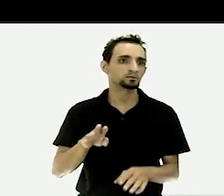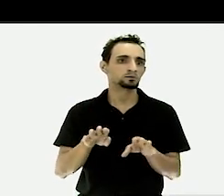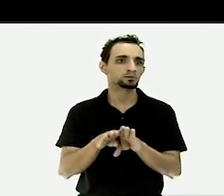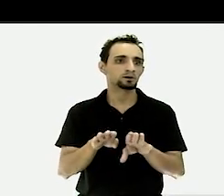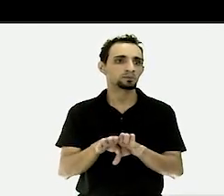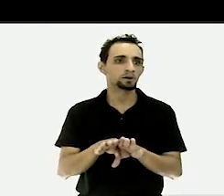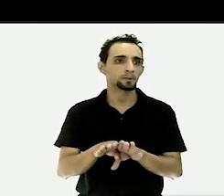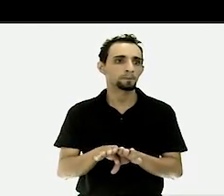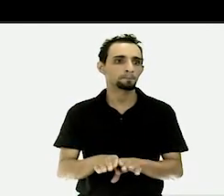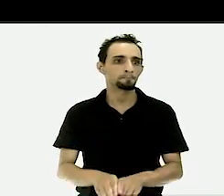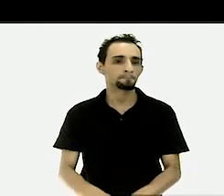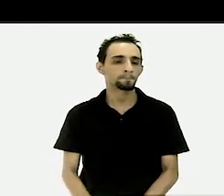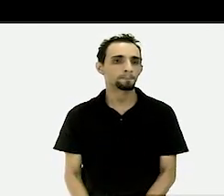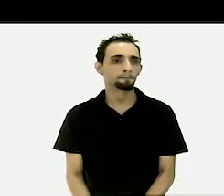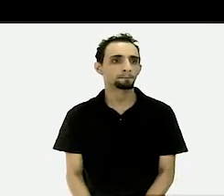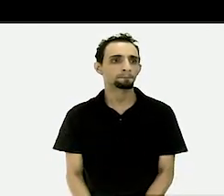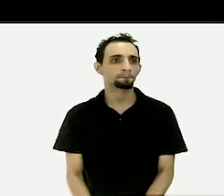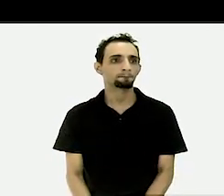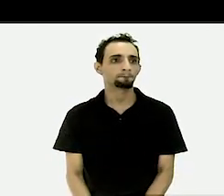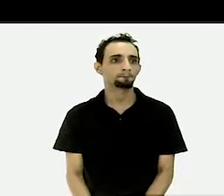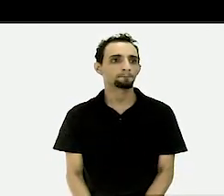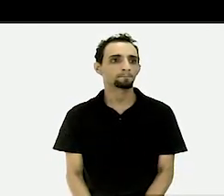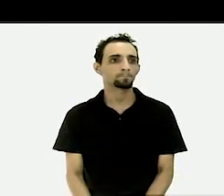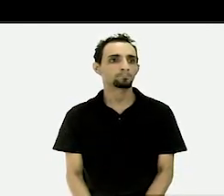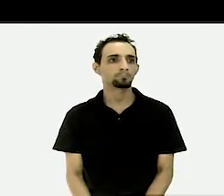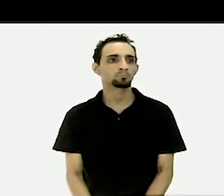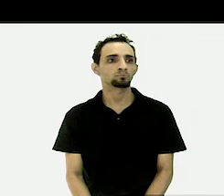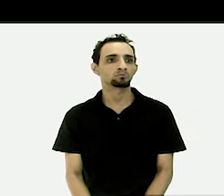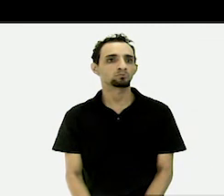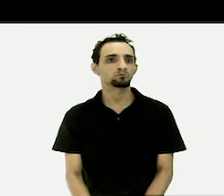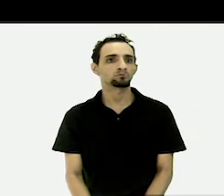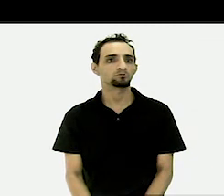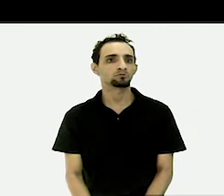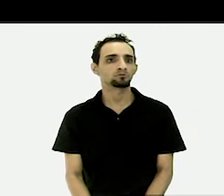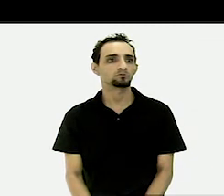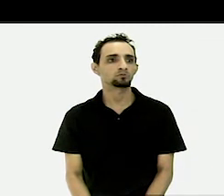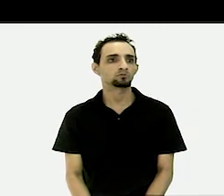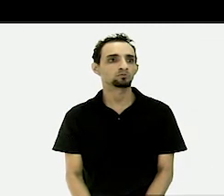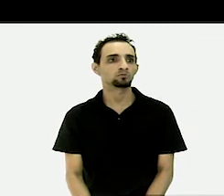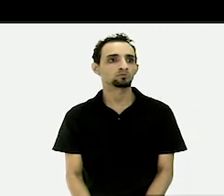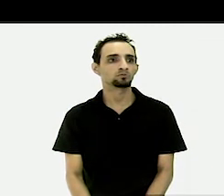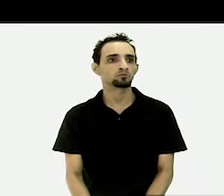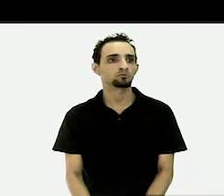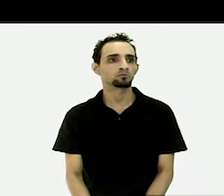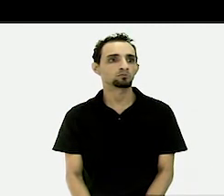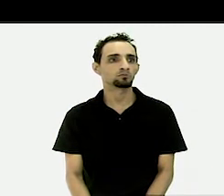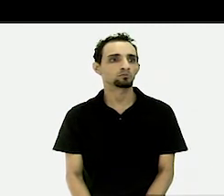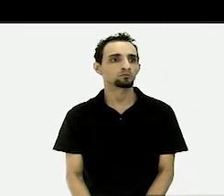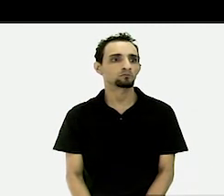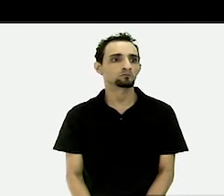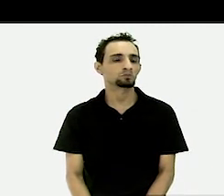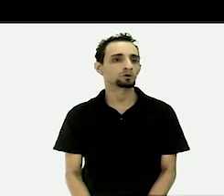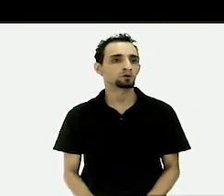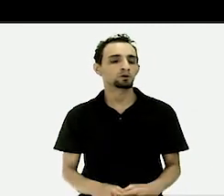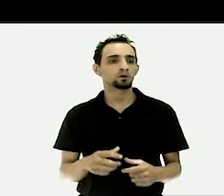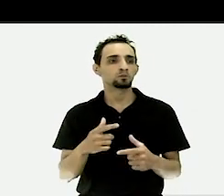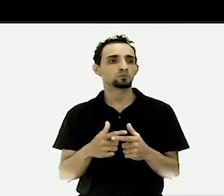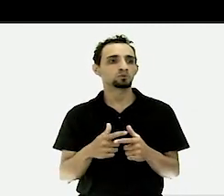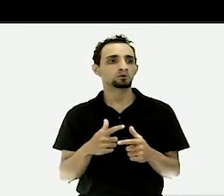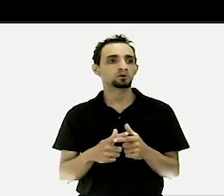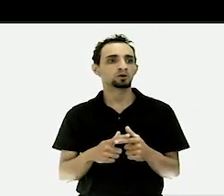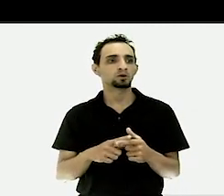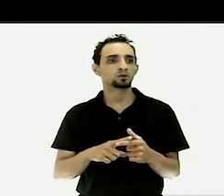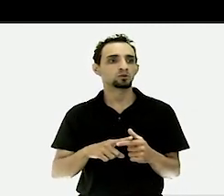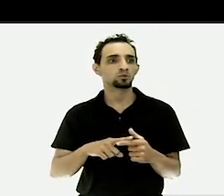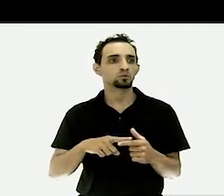o doutor Samuel bem citou aqui, eu fiz, é um requerimento número 53, que eu pedia realmente, bati no pé, porque a gente